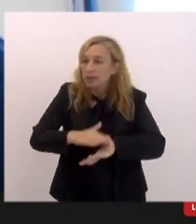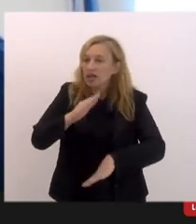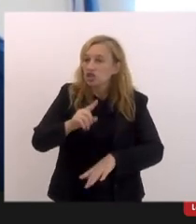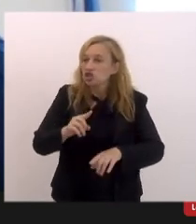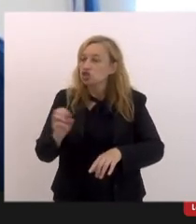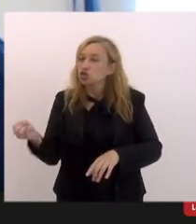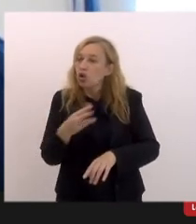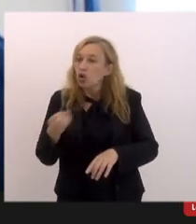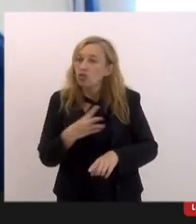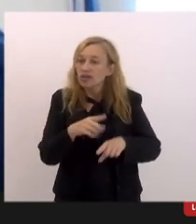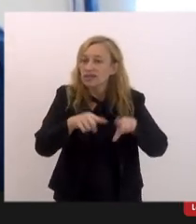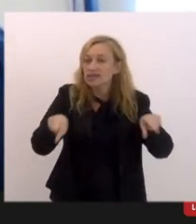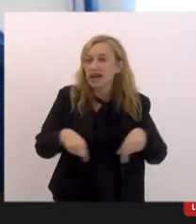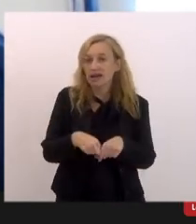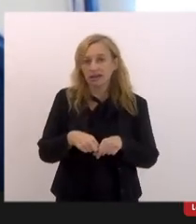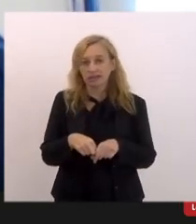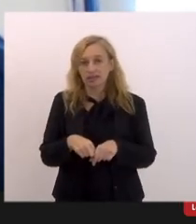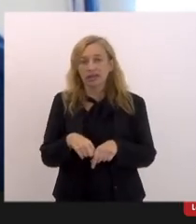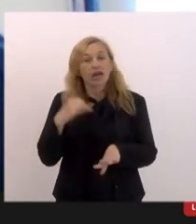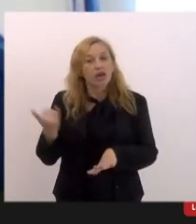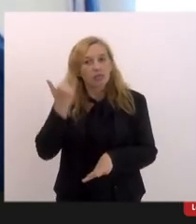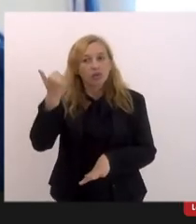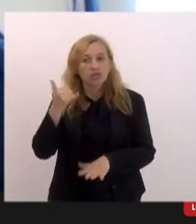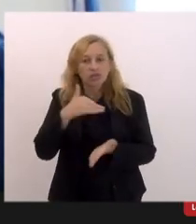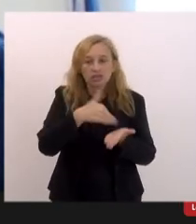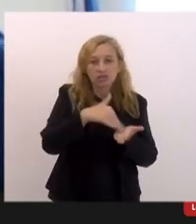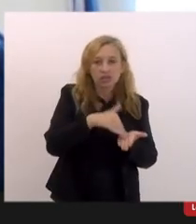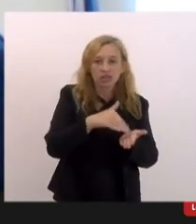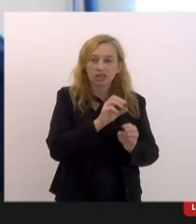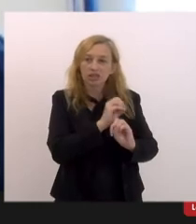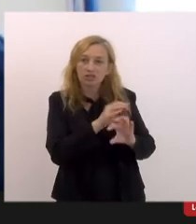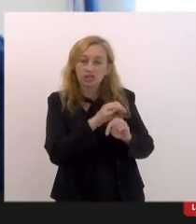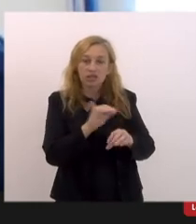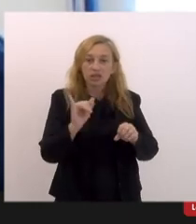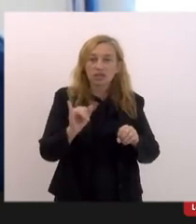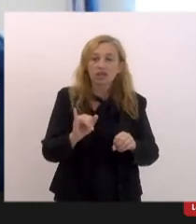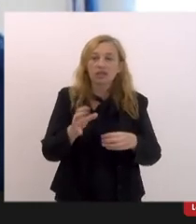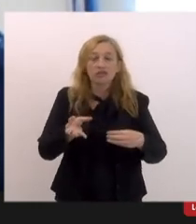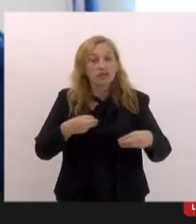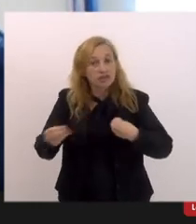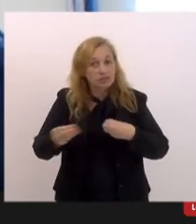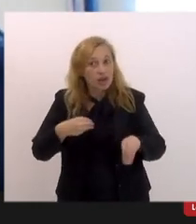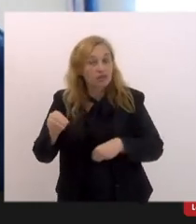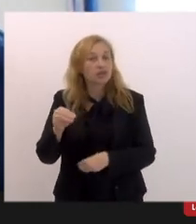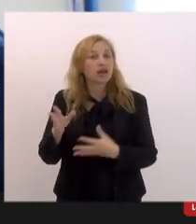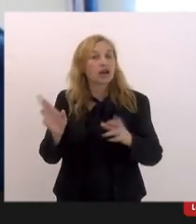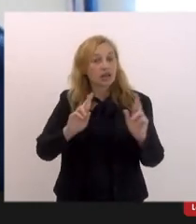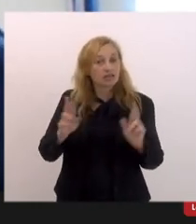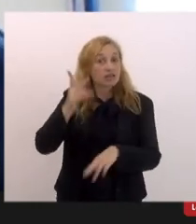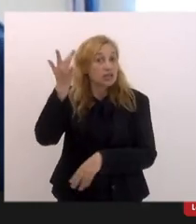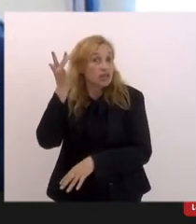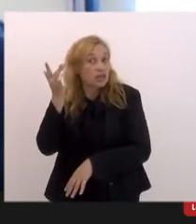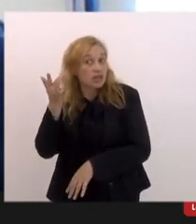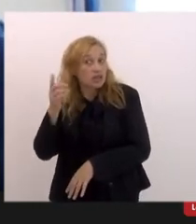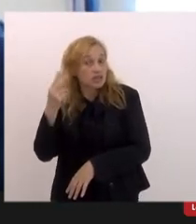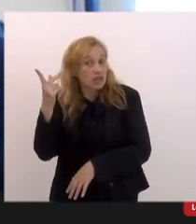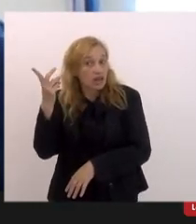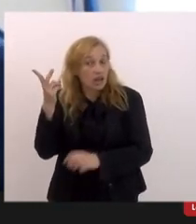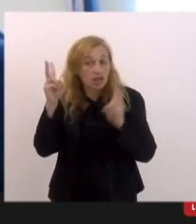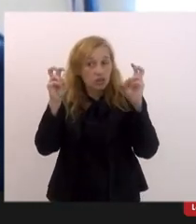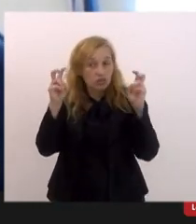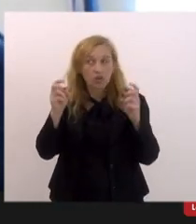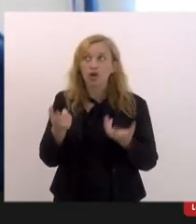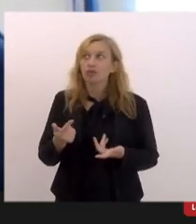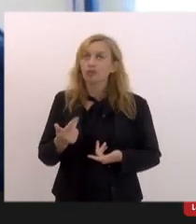novas turmas. É importante que a SEDUC tenha flexibilidade com relação a isso. A gente não pode ficar pegando cada